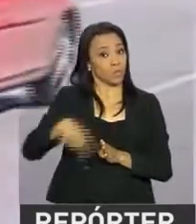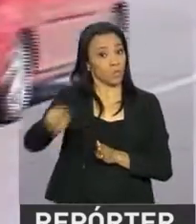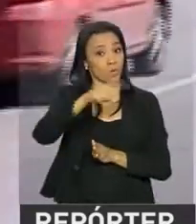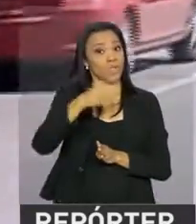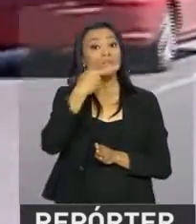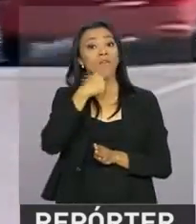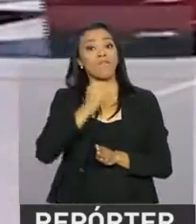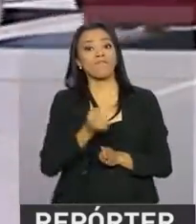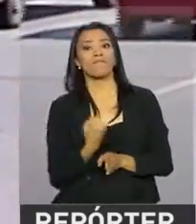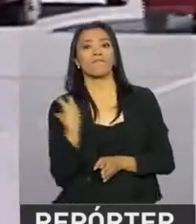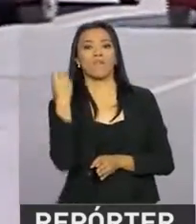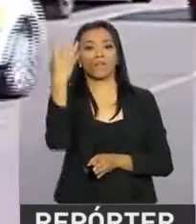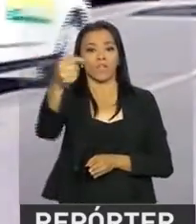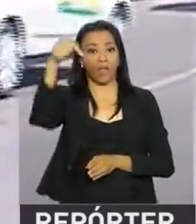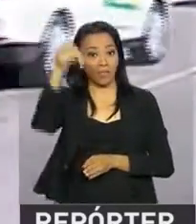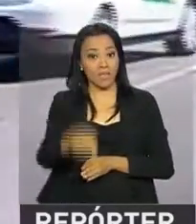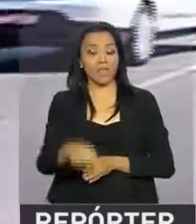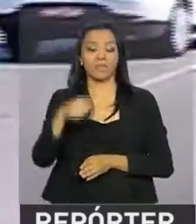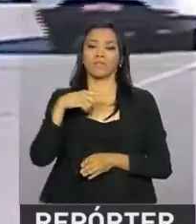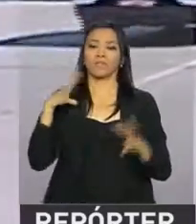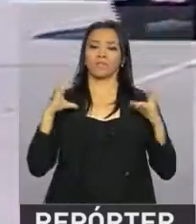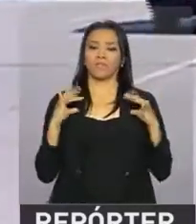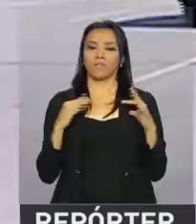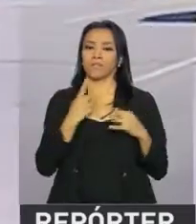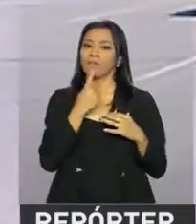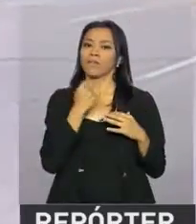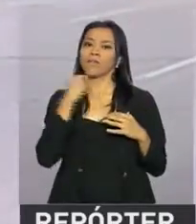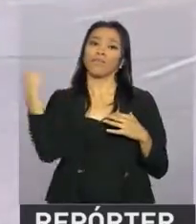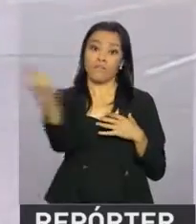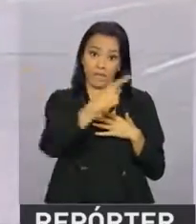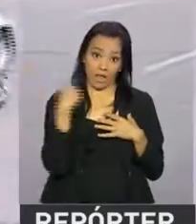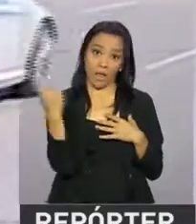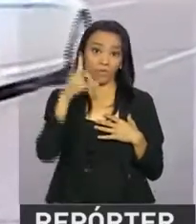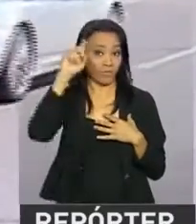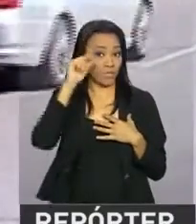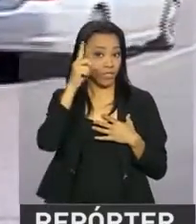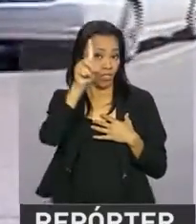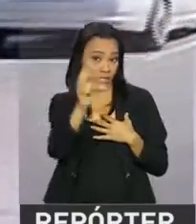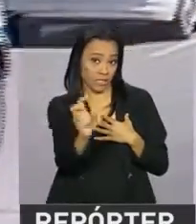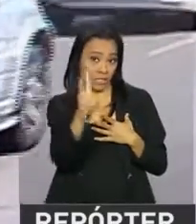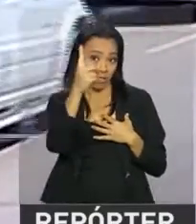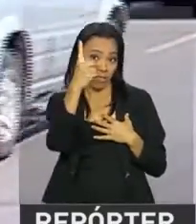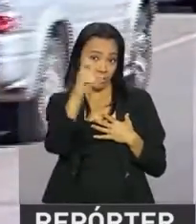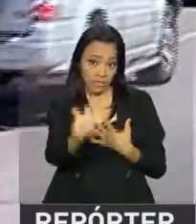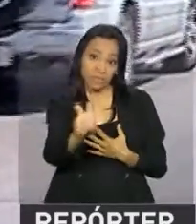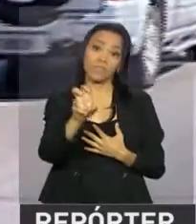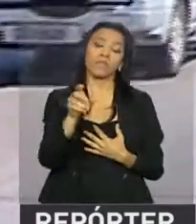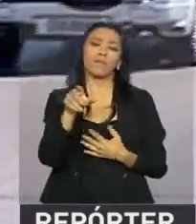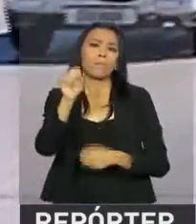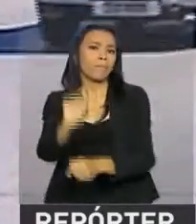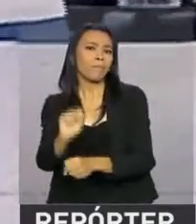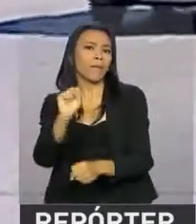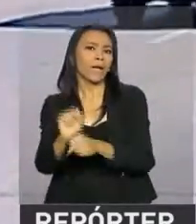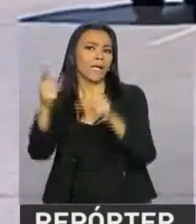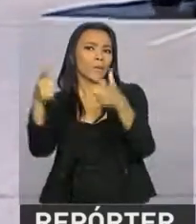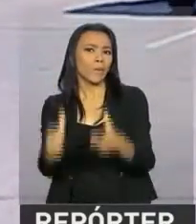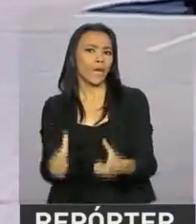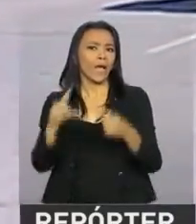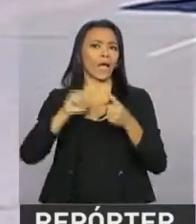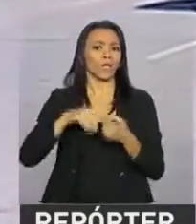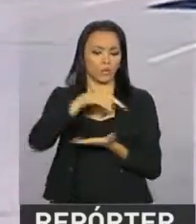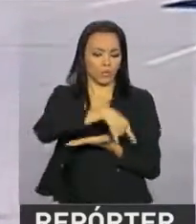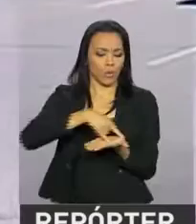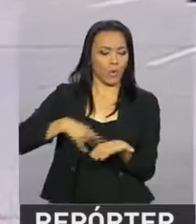viajar nesse feriado: providenciar a revisão do carro, programar paradas em locais seguros, estar com a documentação